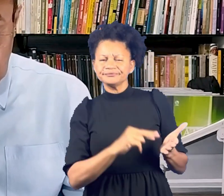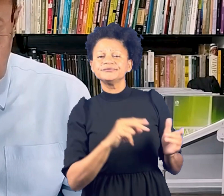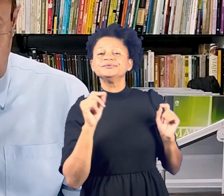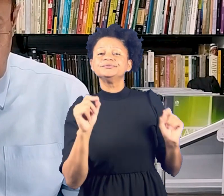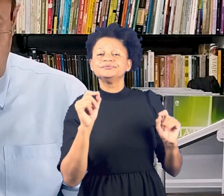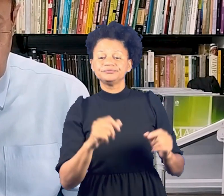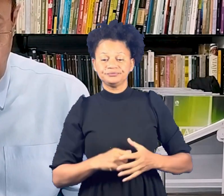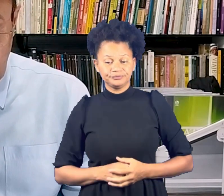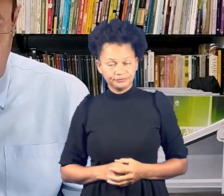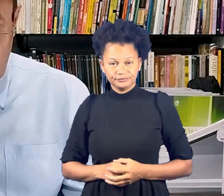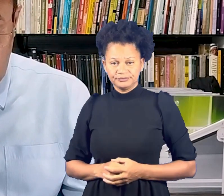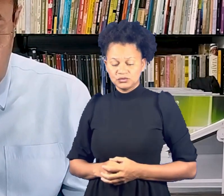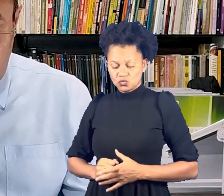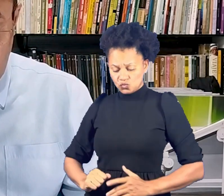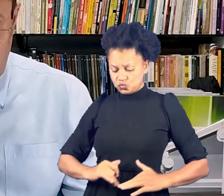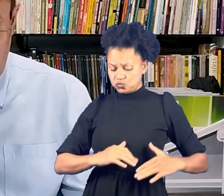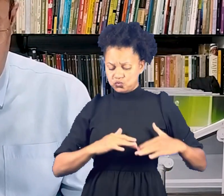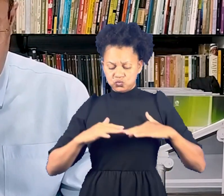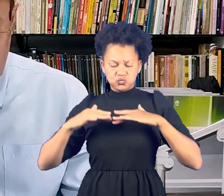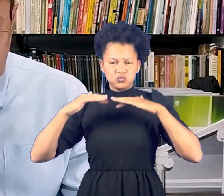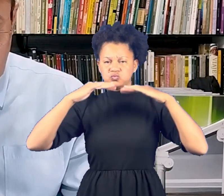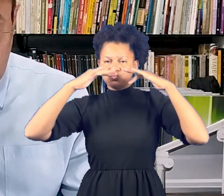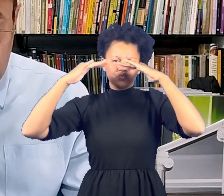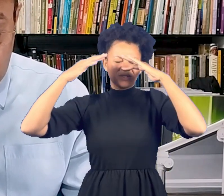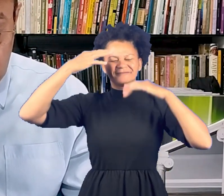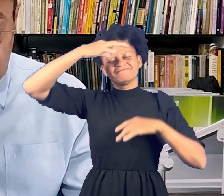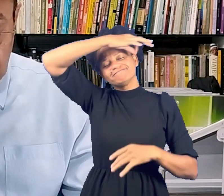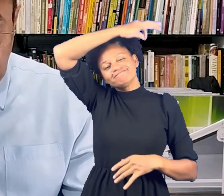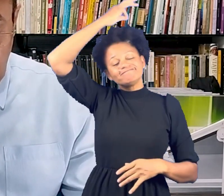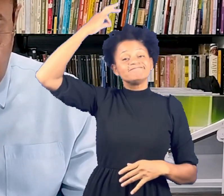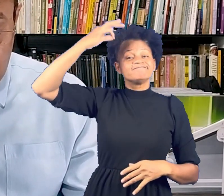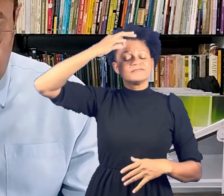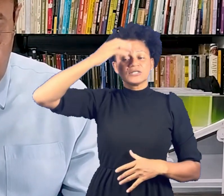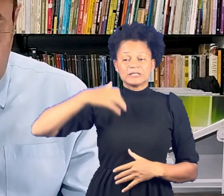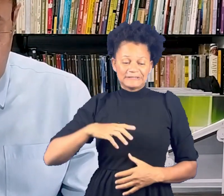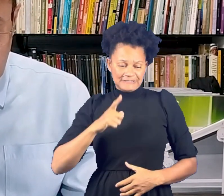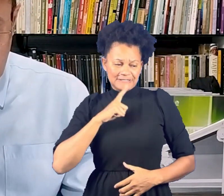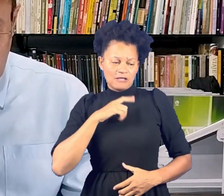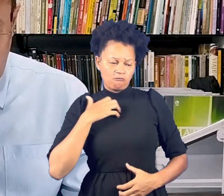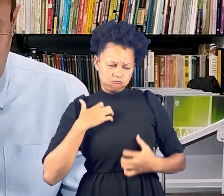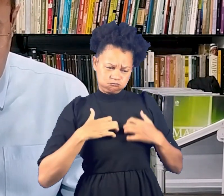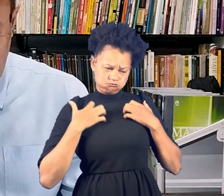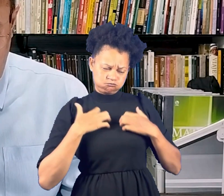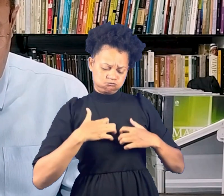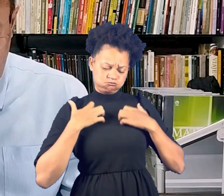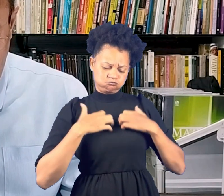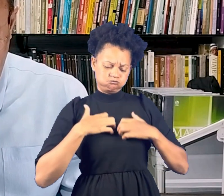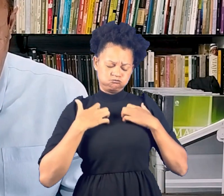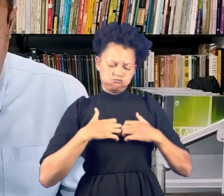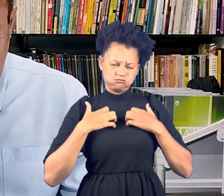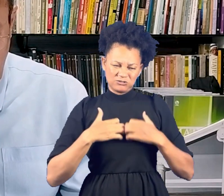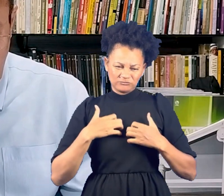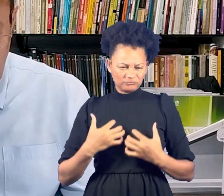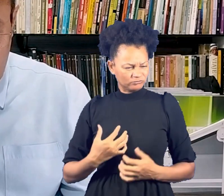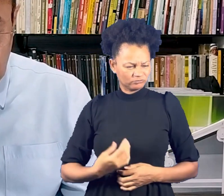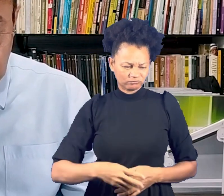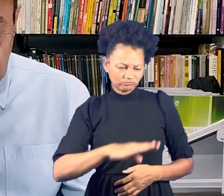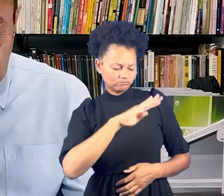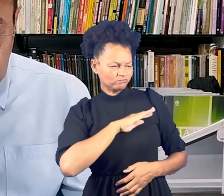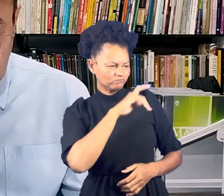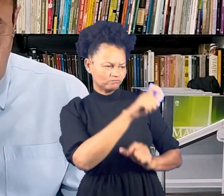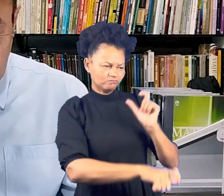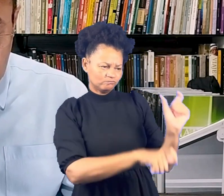Veja aí, diz assim: cheio do Espírito Santo, após a fúria dos inimigos de Cristo,